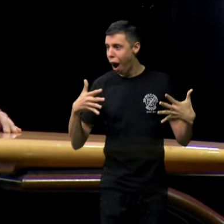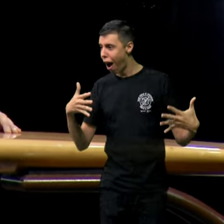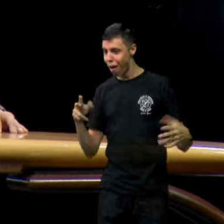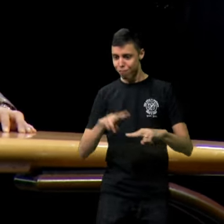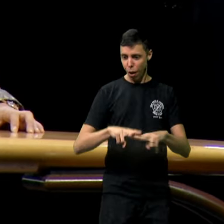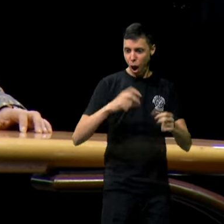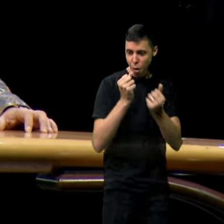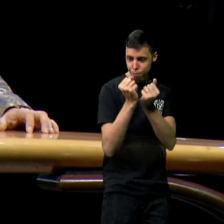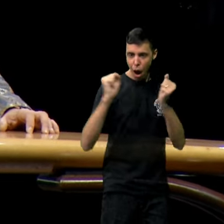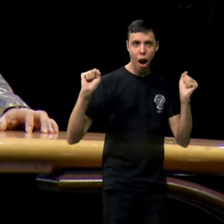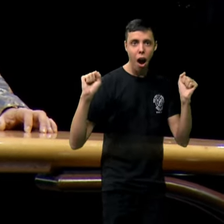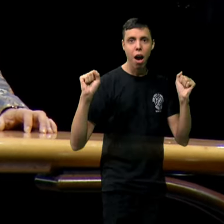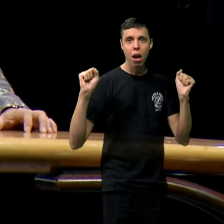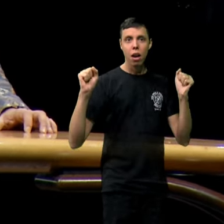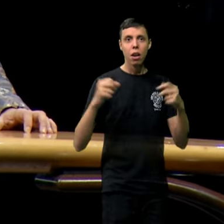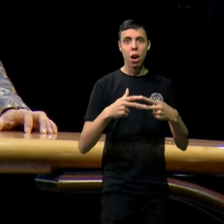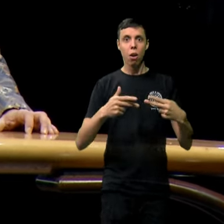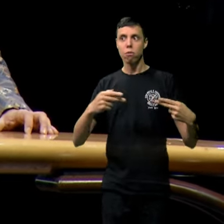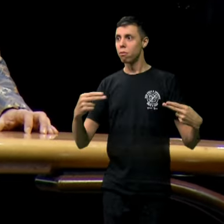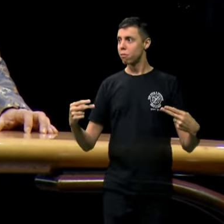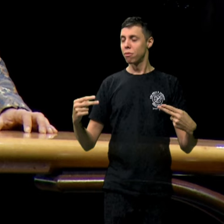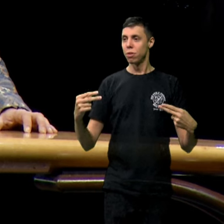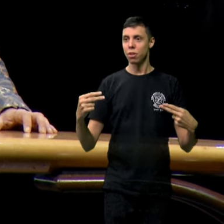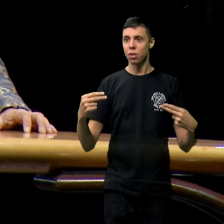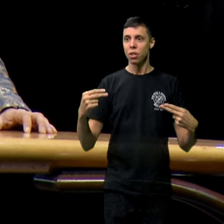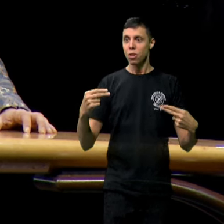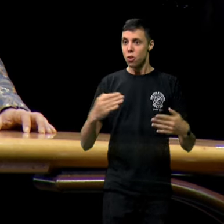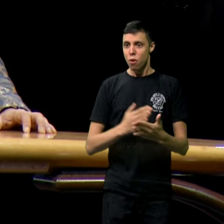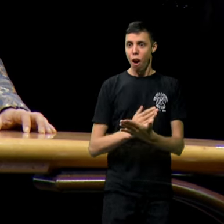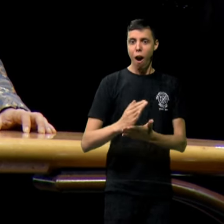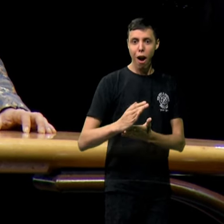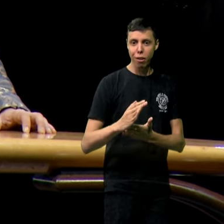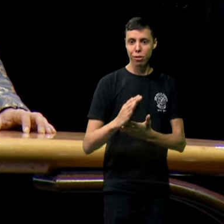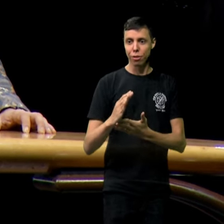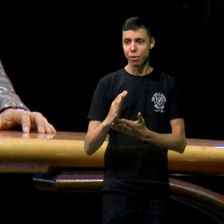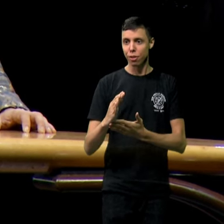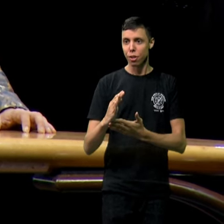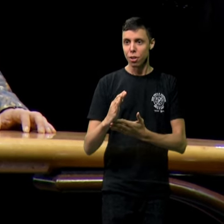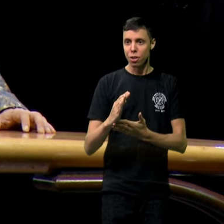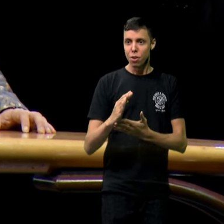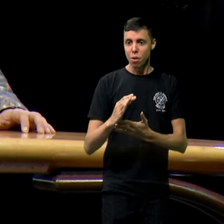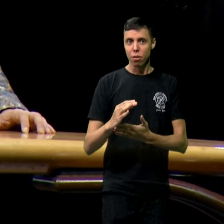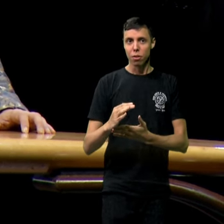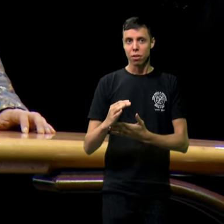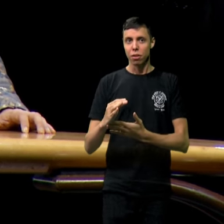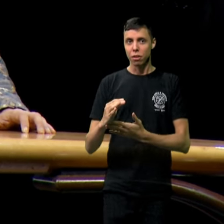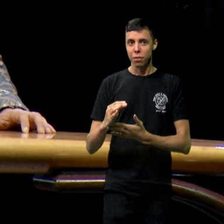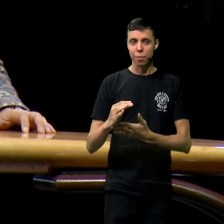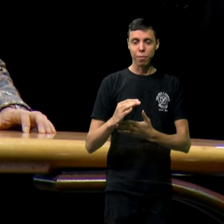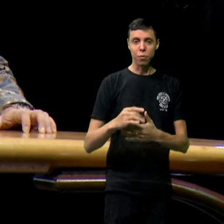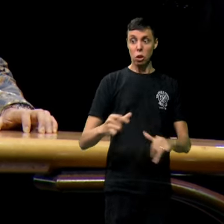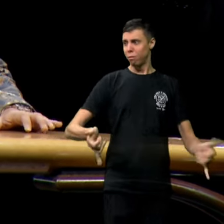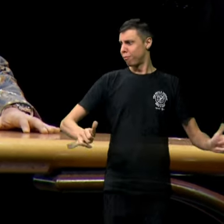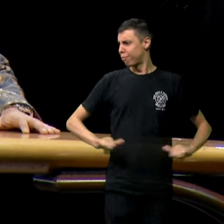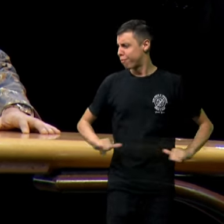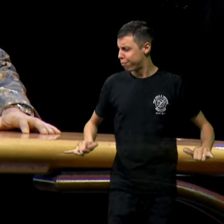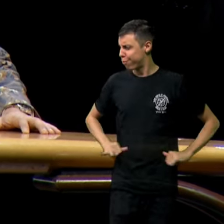que torna aqueles que estão entre um muladar e coloca ele em cadeiras de príncipes.